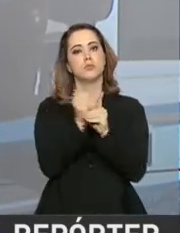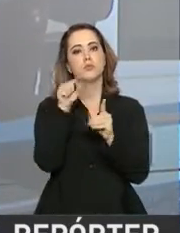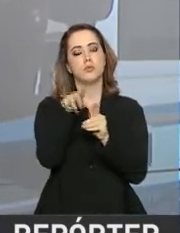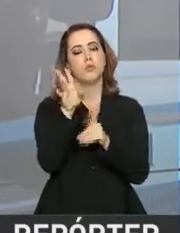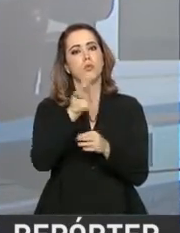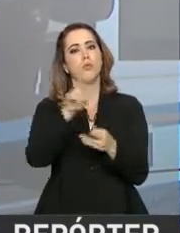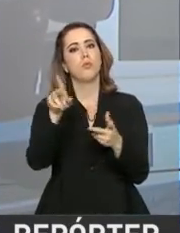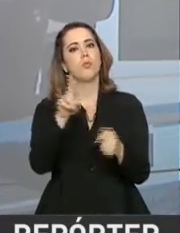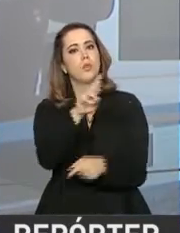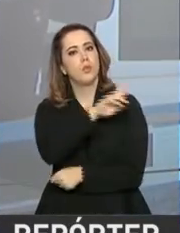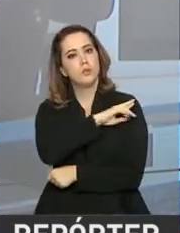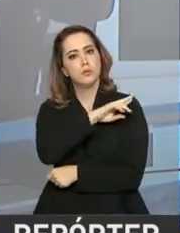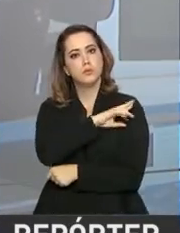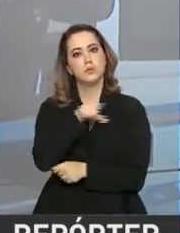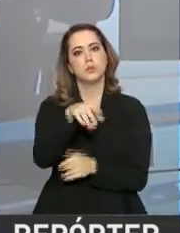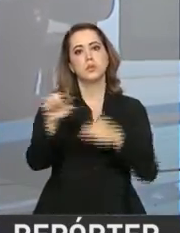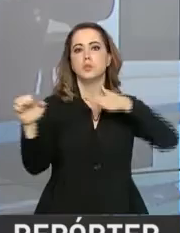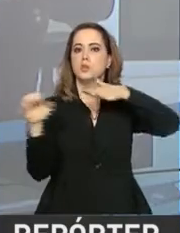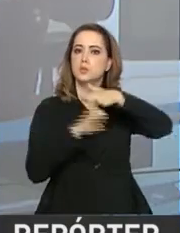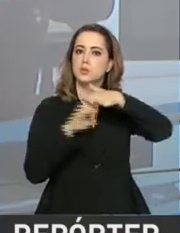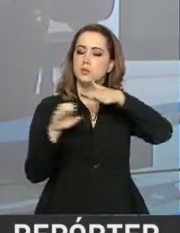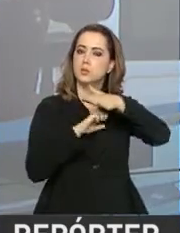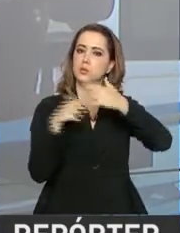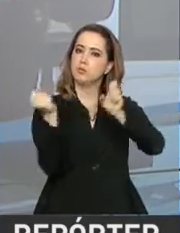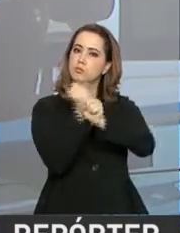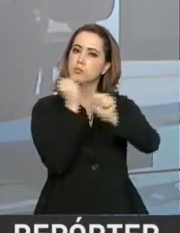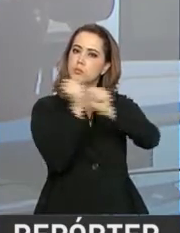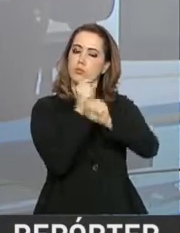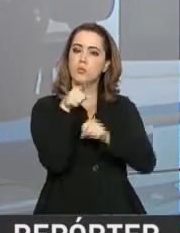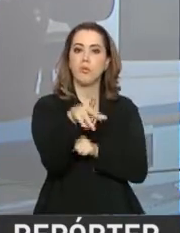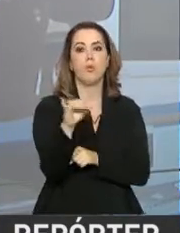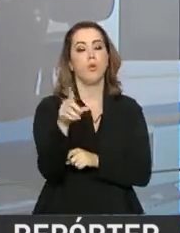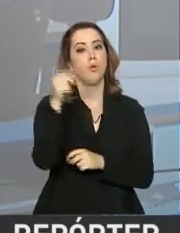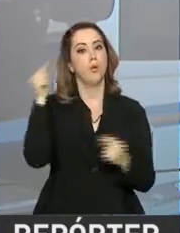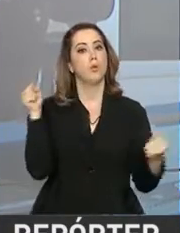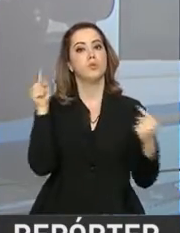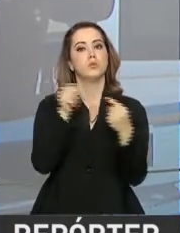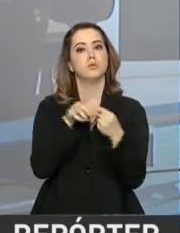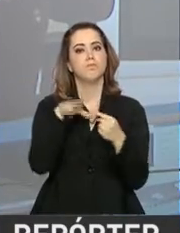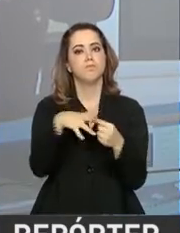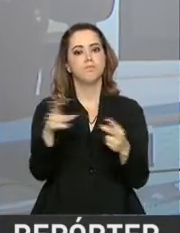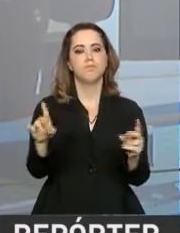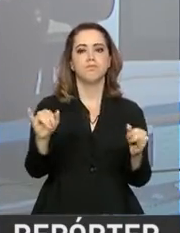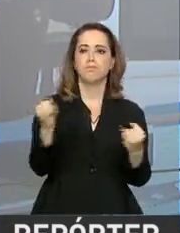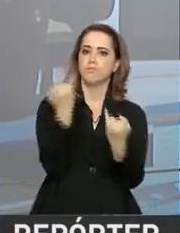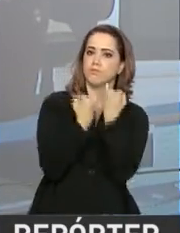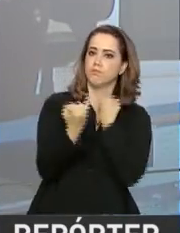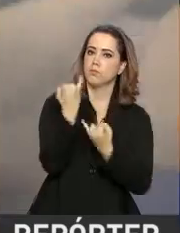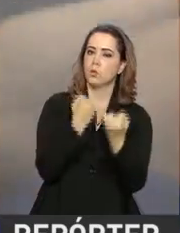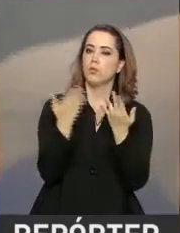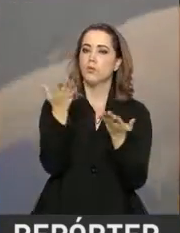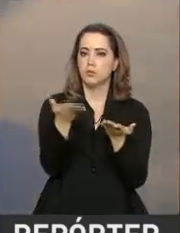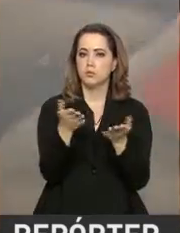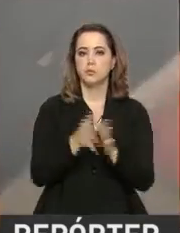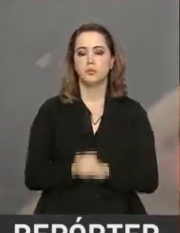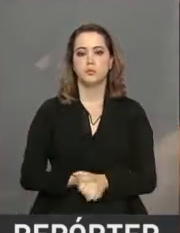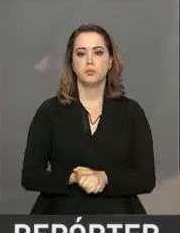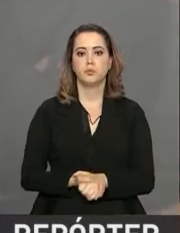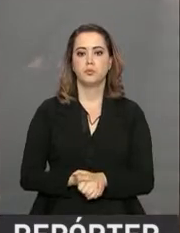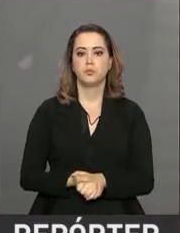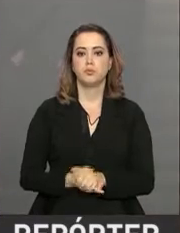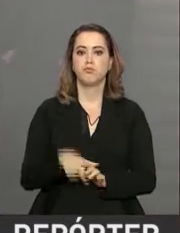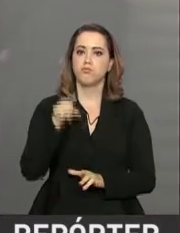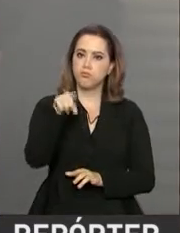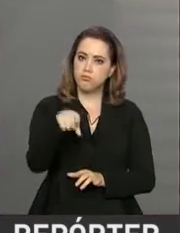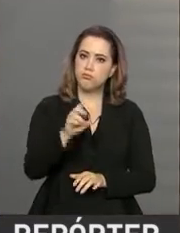representantes e empresários da área de infraestrutura o objetivo foi ouvir o setor produtivo isso é